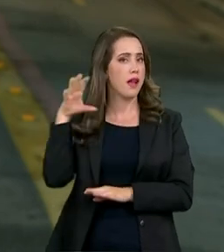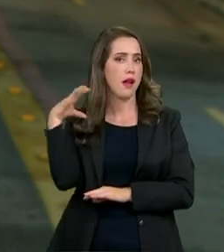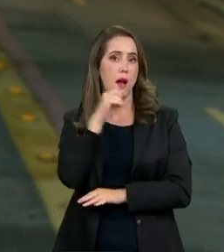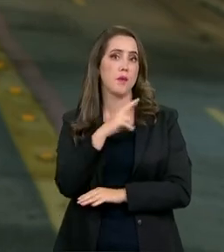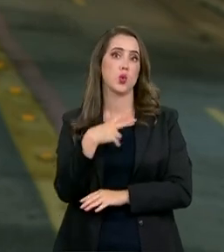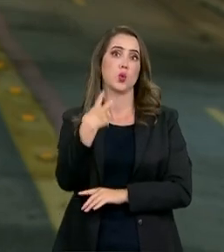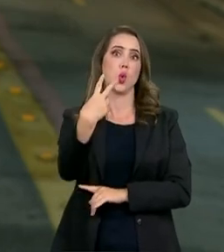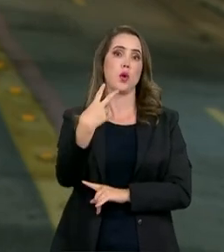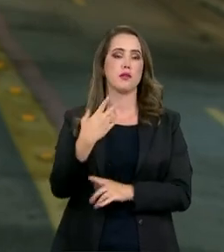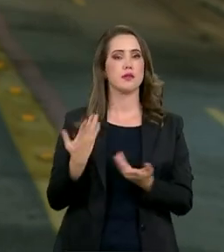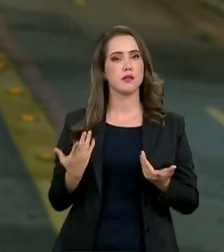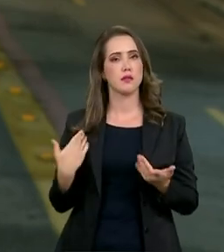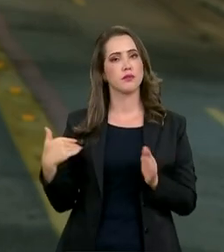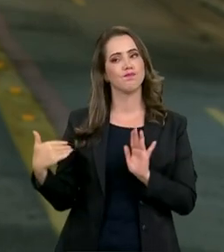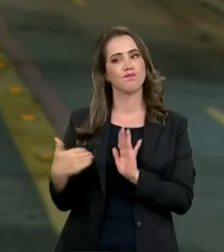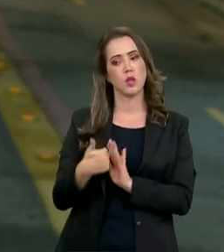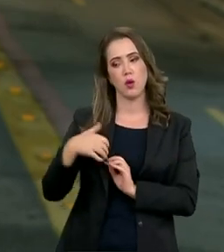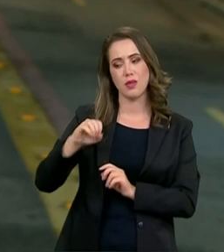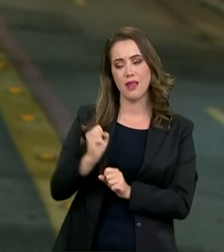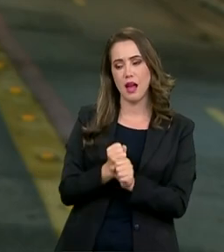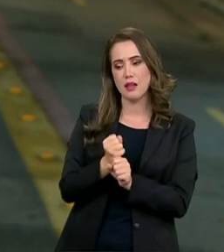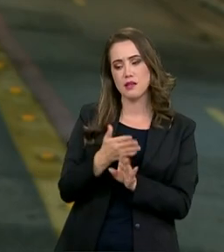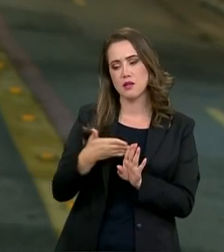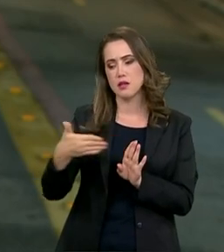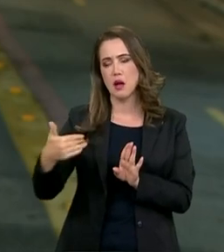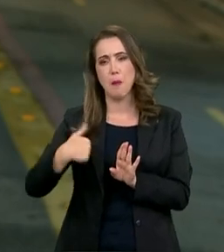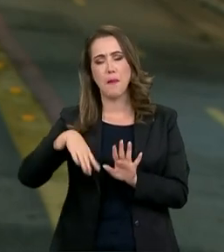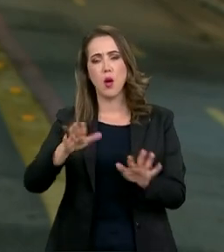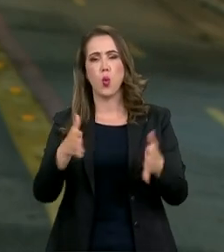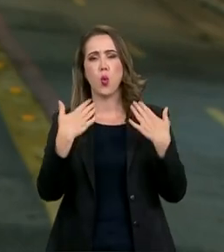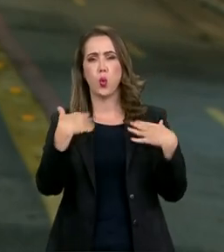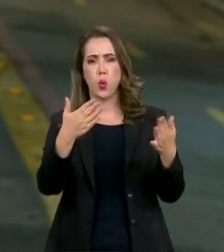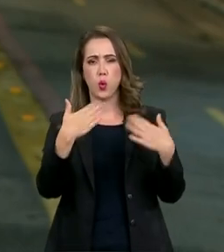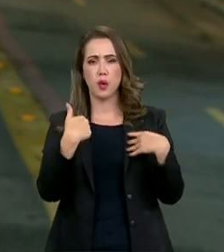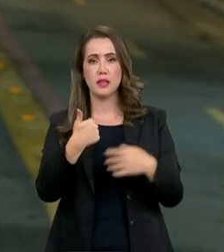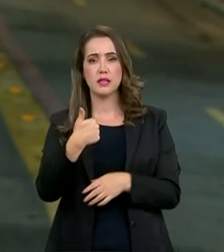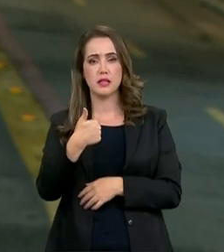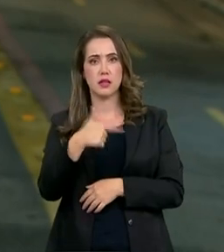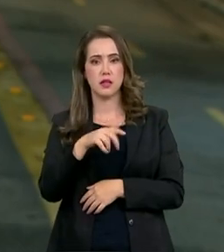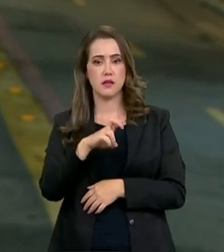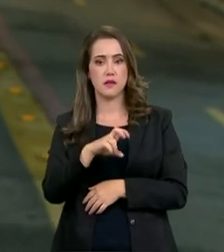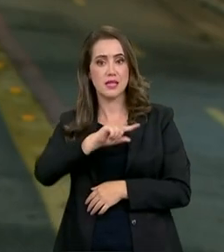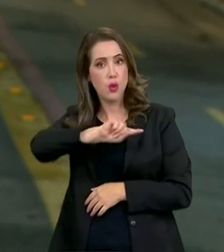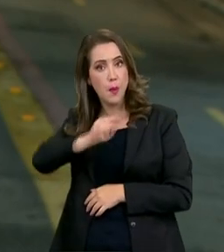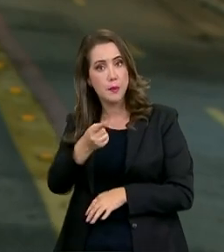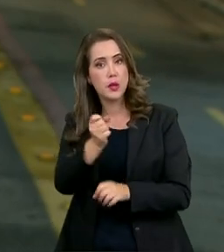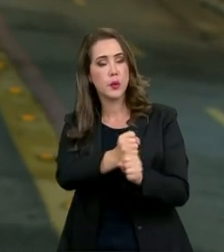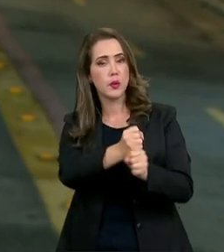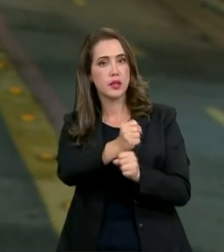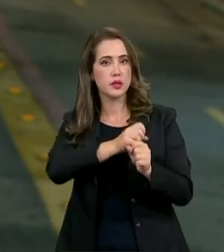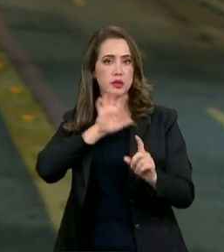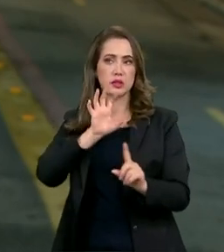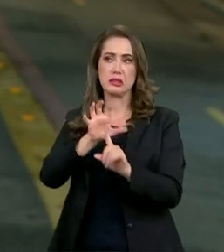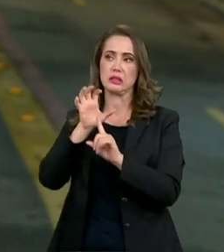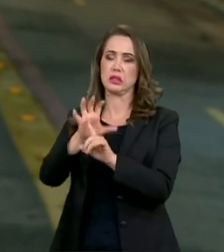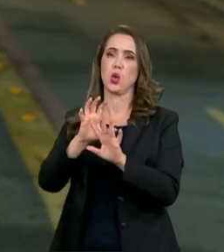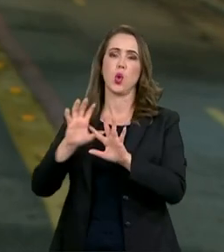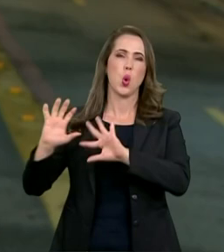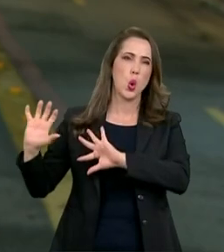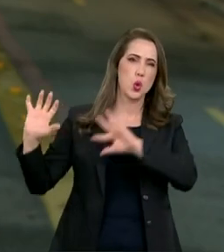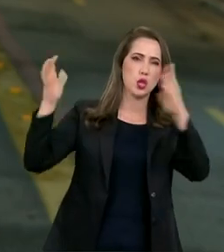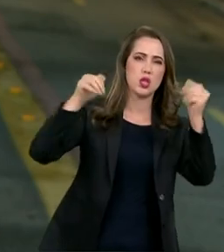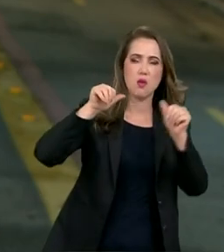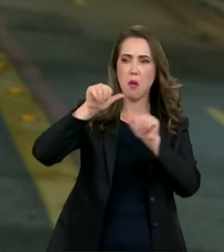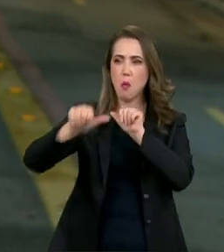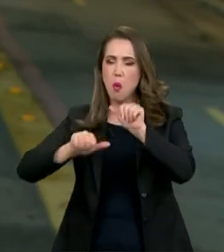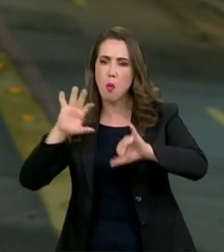Com isso, a última década foi a mais quente em 125 mil anos. Os impactos são eventos climáticos extremos que devem